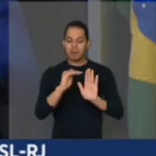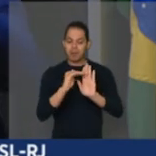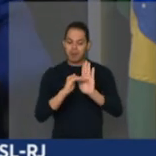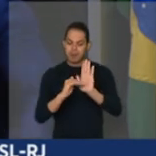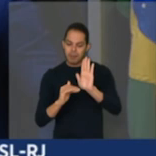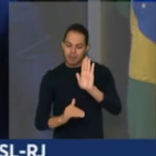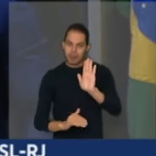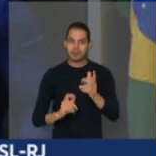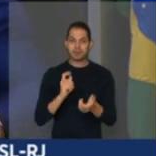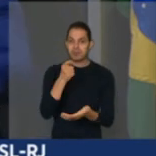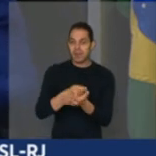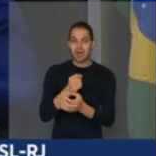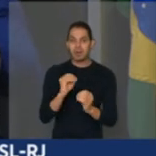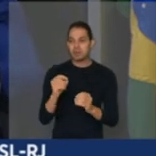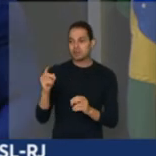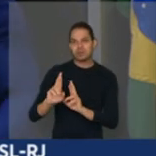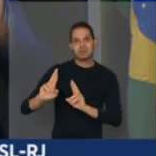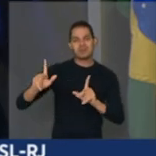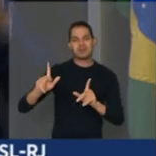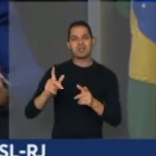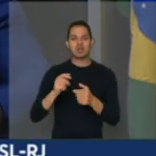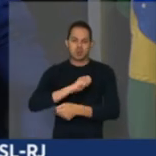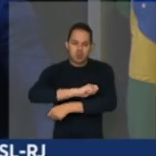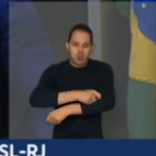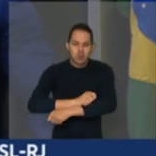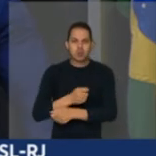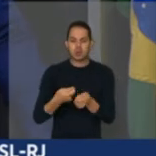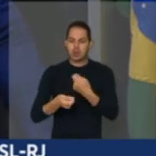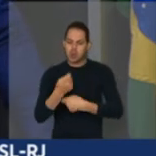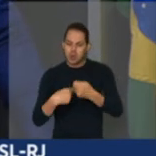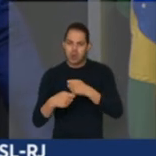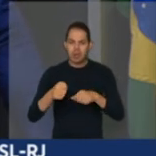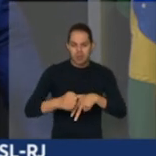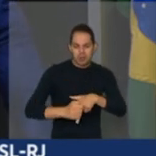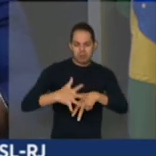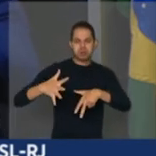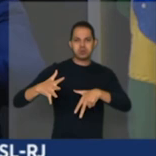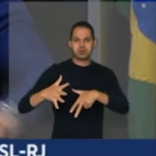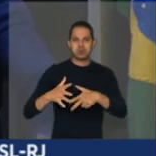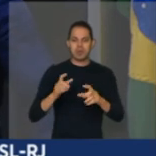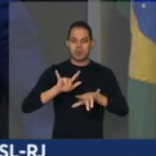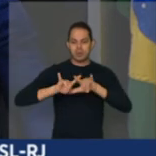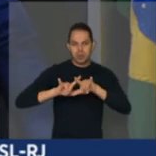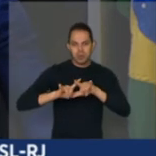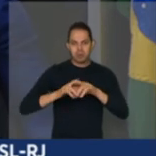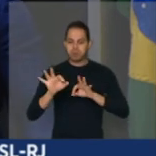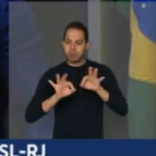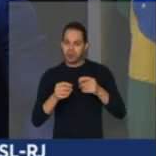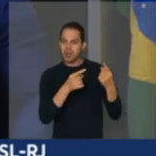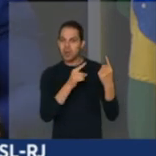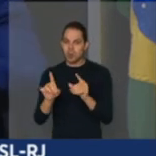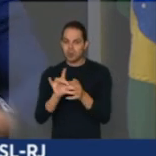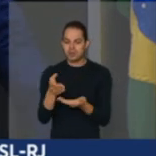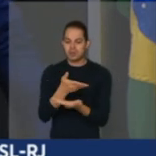taxativo de crimes inafiançáveis tortura tráfico de drogas terrorismo a ação de grupos armados contra o estado